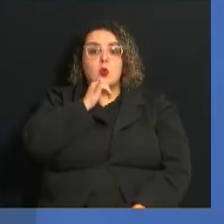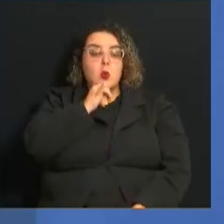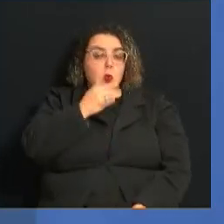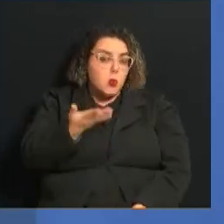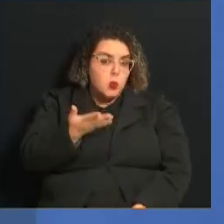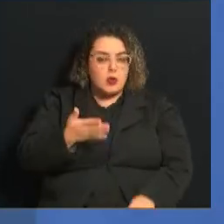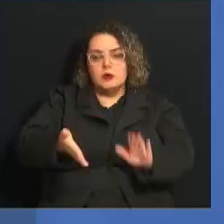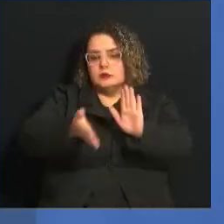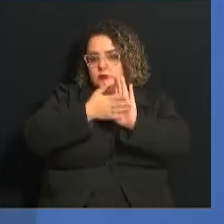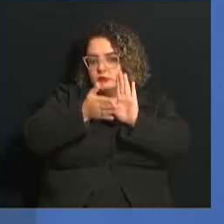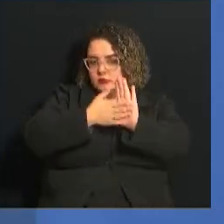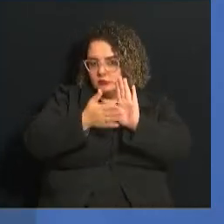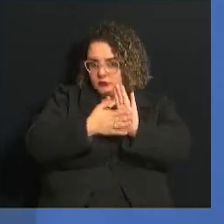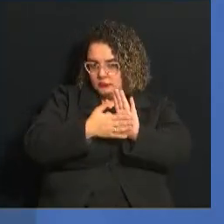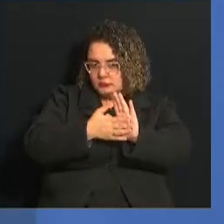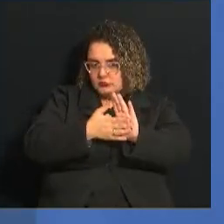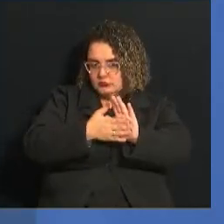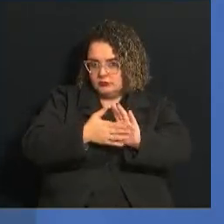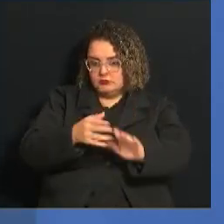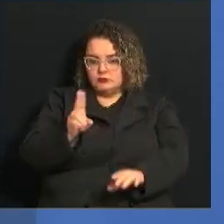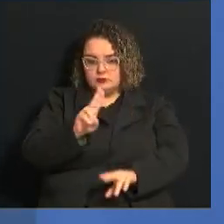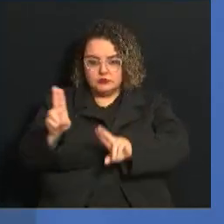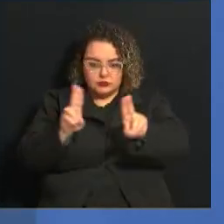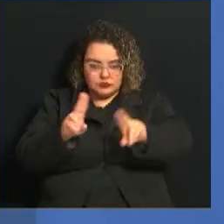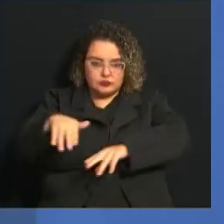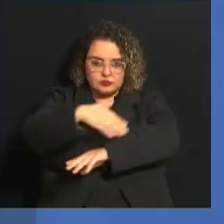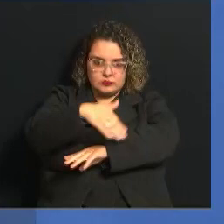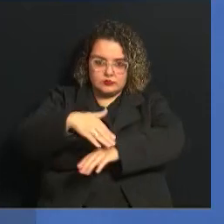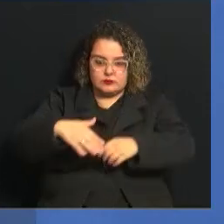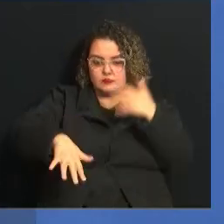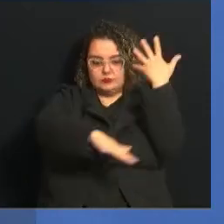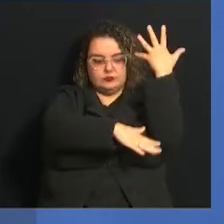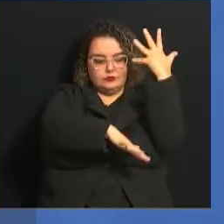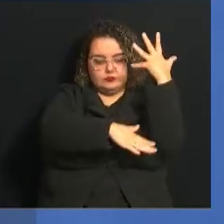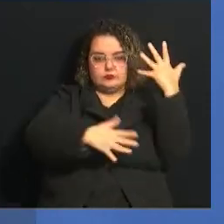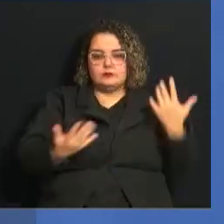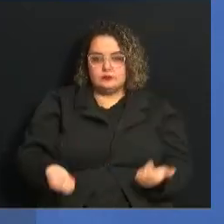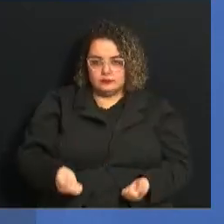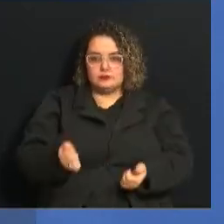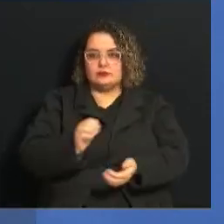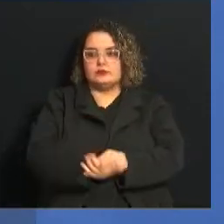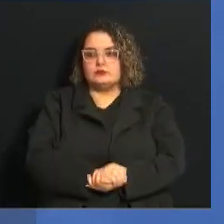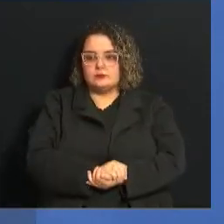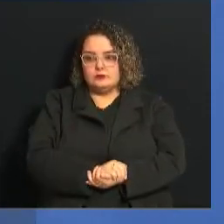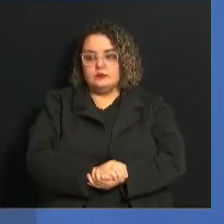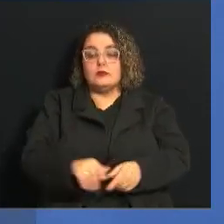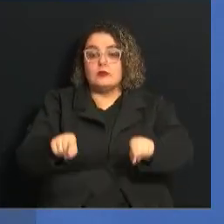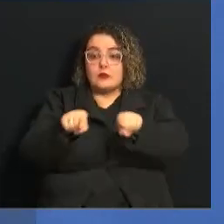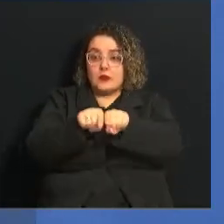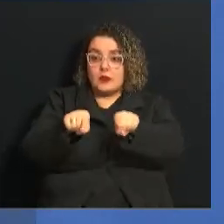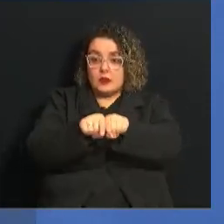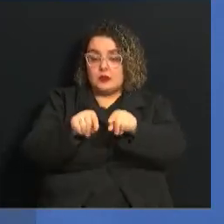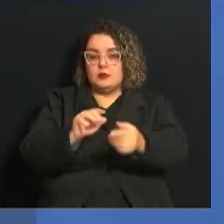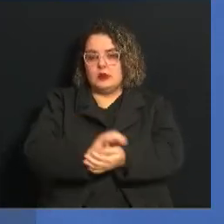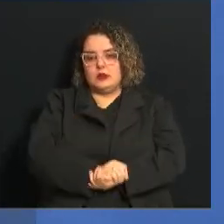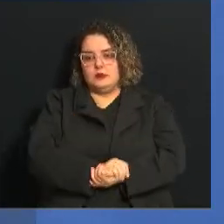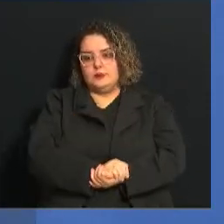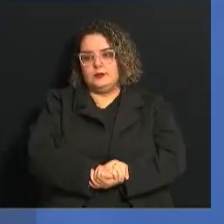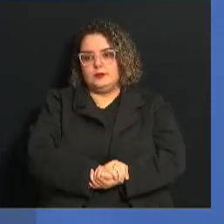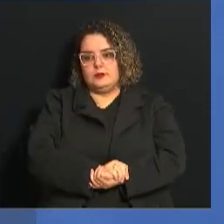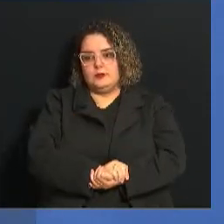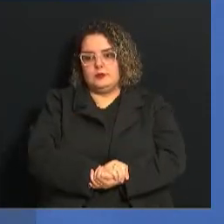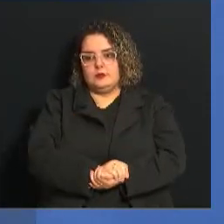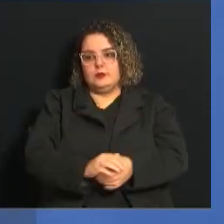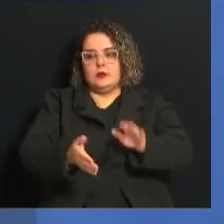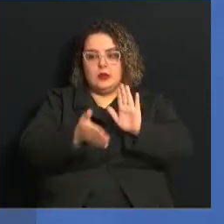propostas que trazem denominação de rua de Praças E logradouros além disso também a comissão é